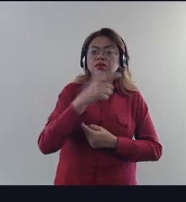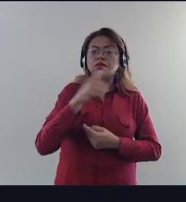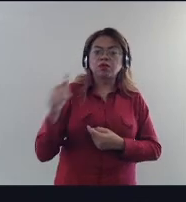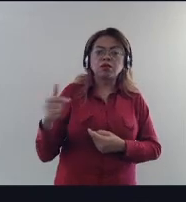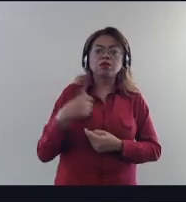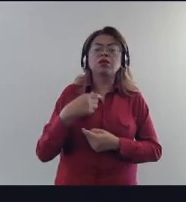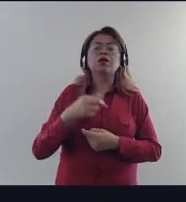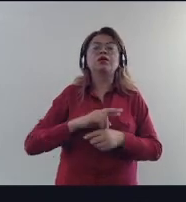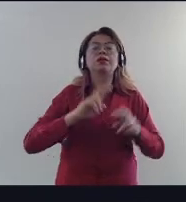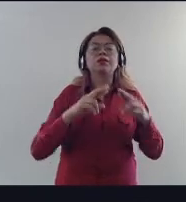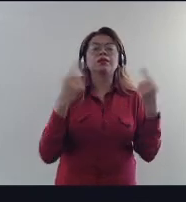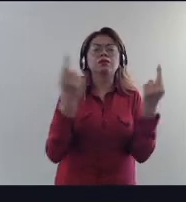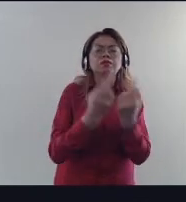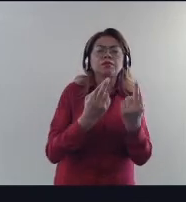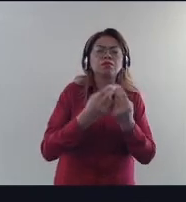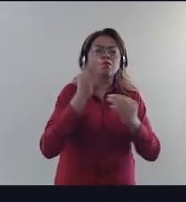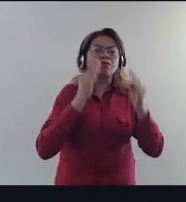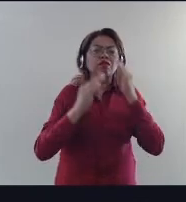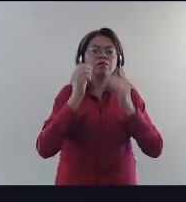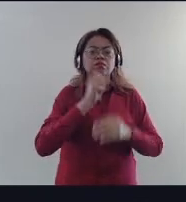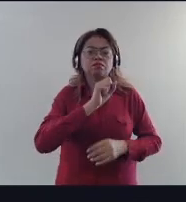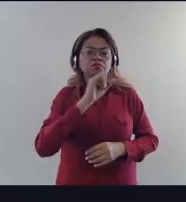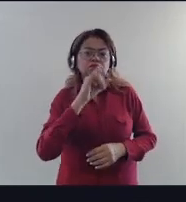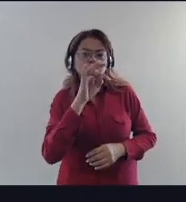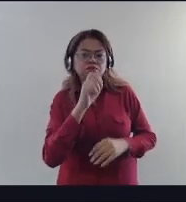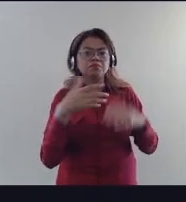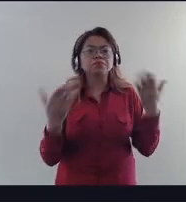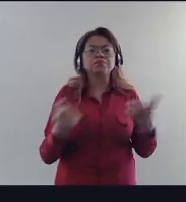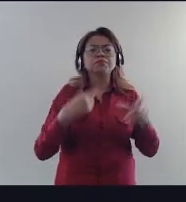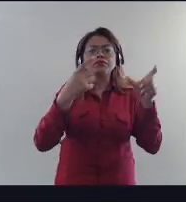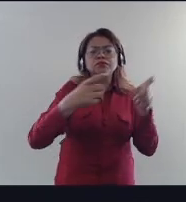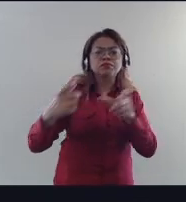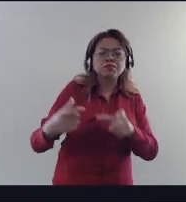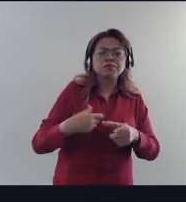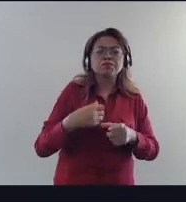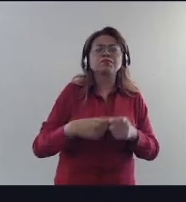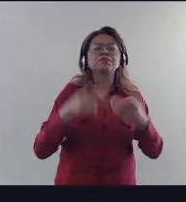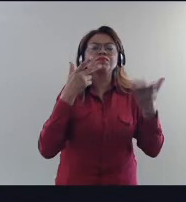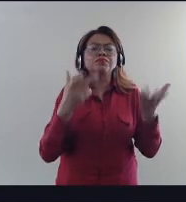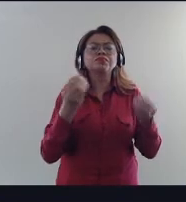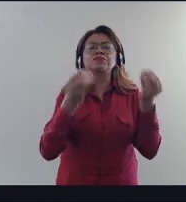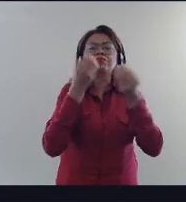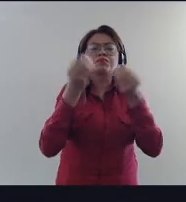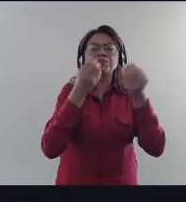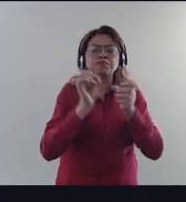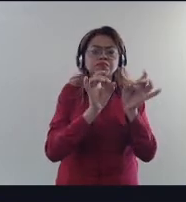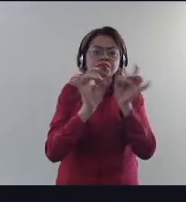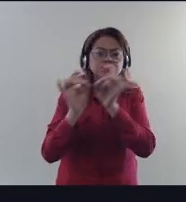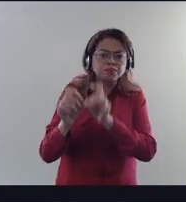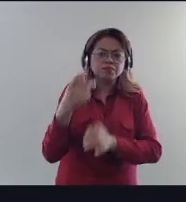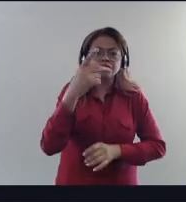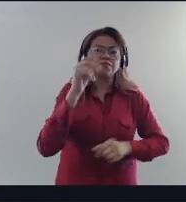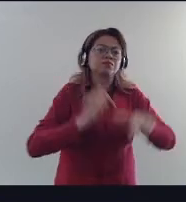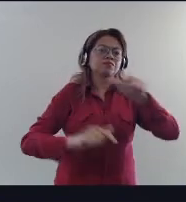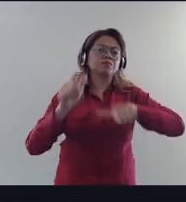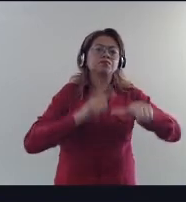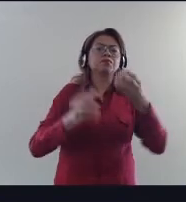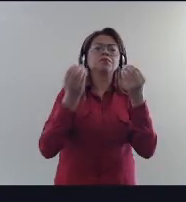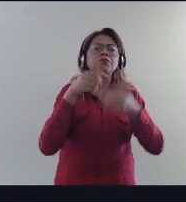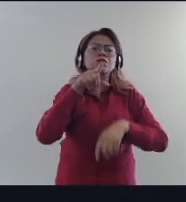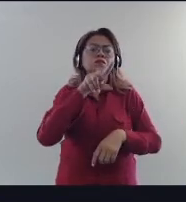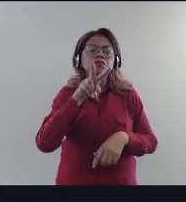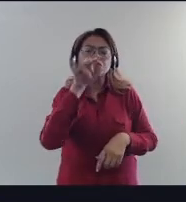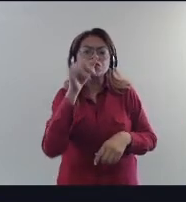site. E aí você fala, num cenário de pandemia como esse, como que você vende seu serviço? Como que você vai aparecer para as